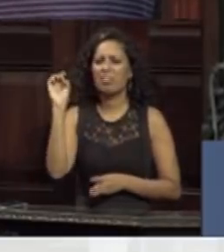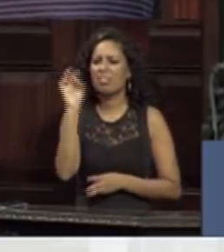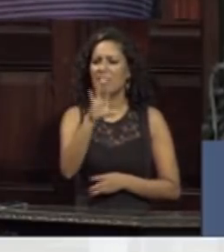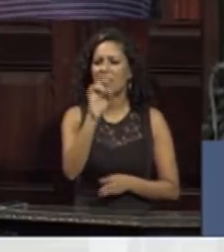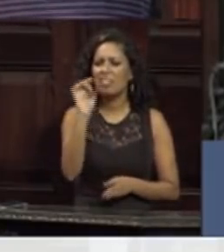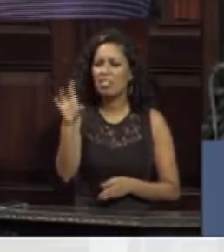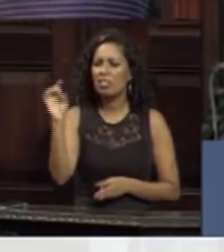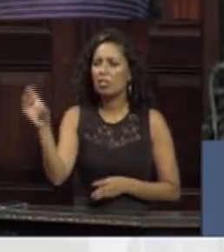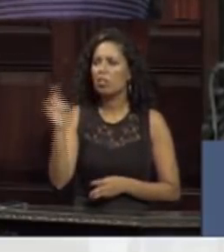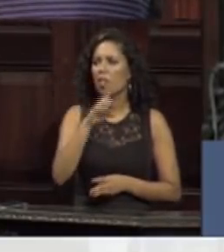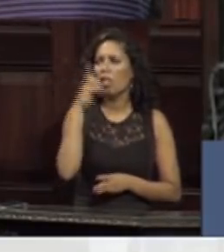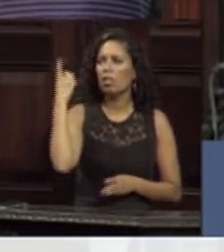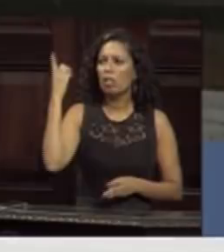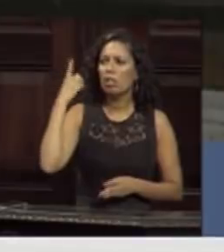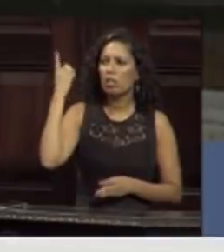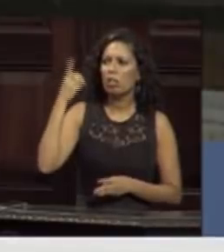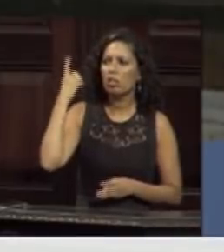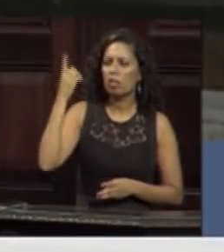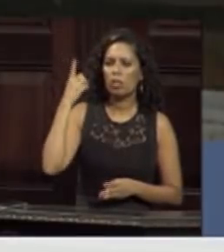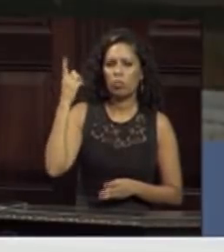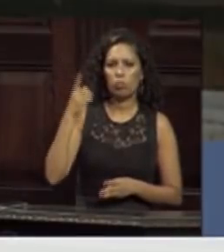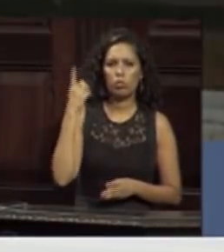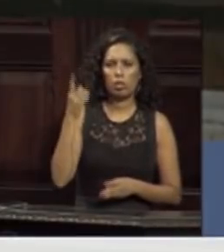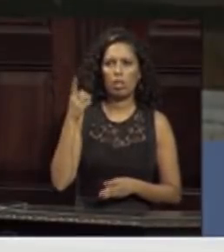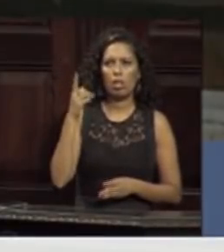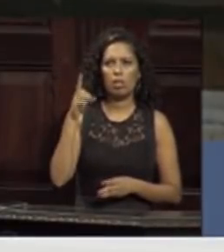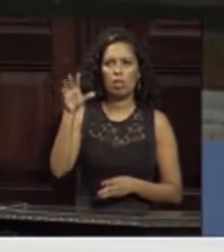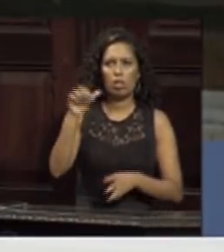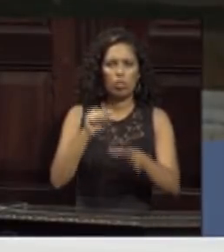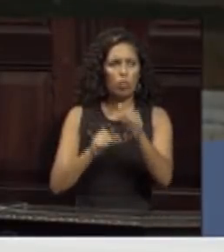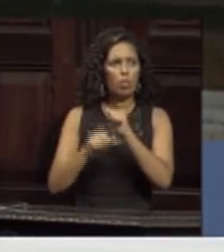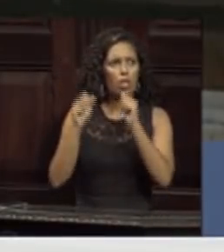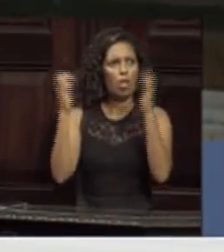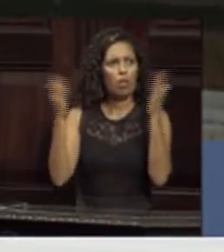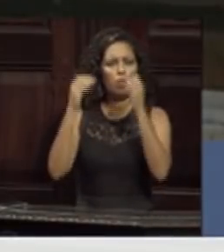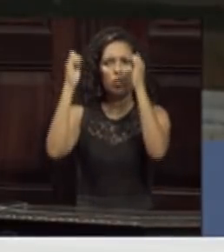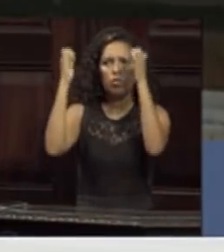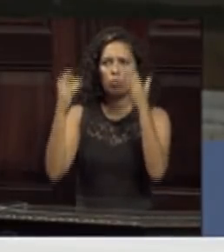Zeidan. A presidência proclama o resultado. Votaram 50 senhores deputados.